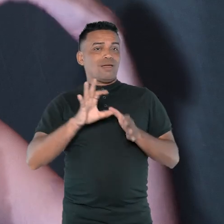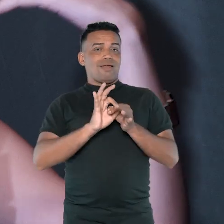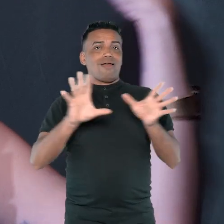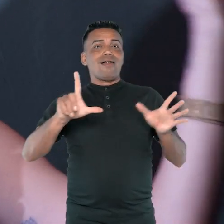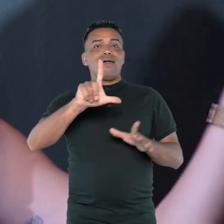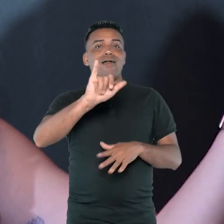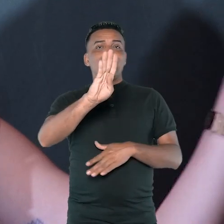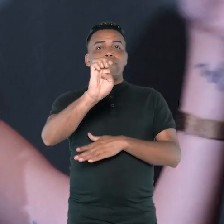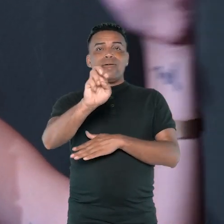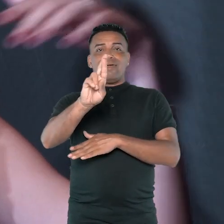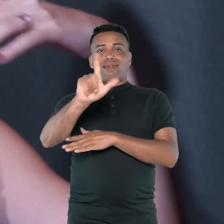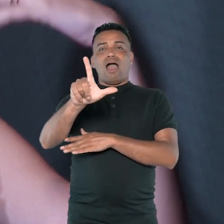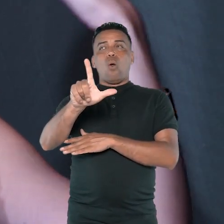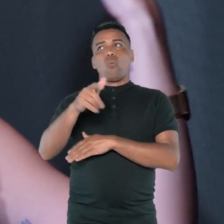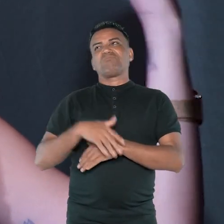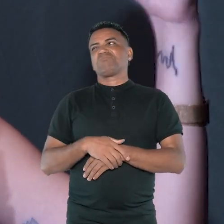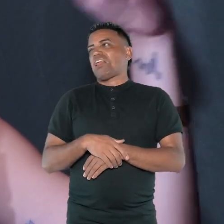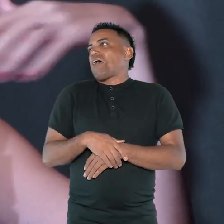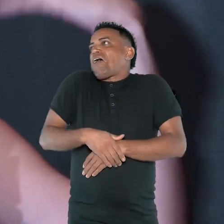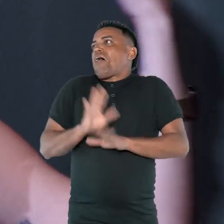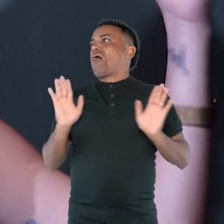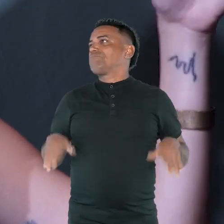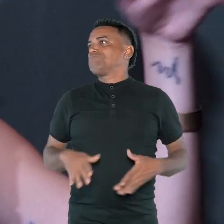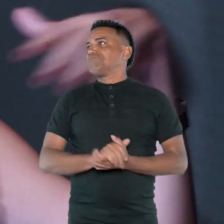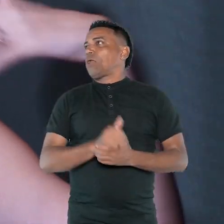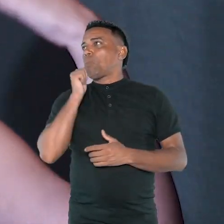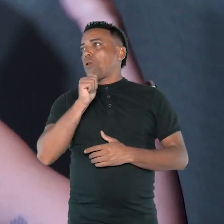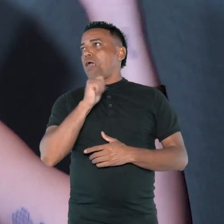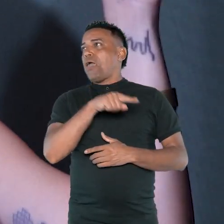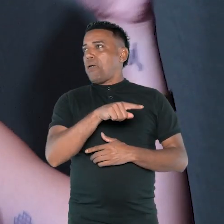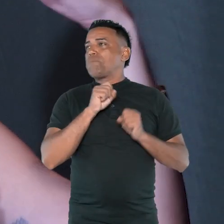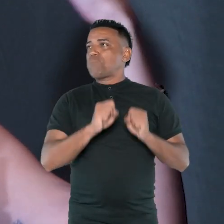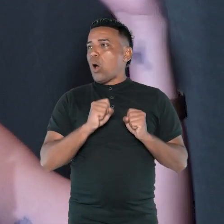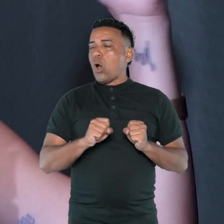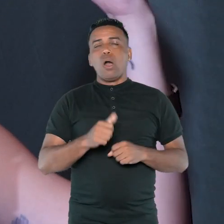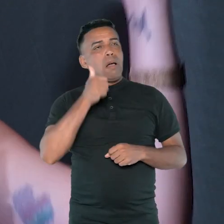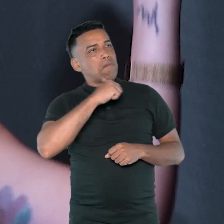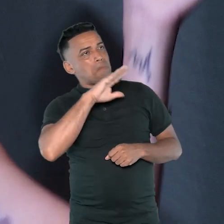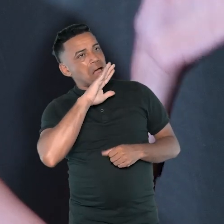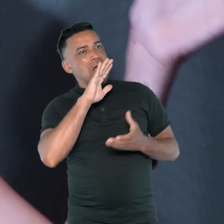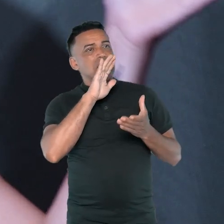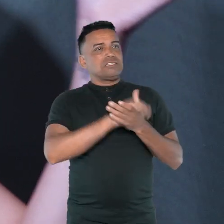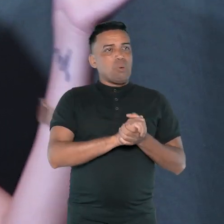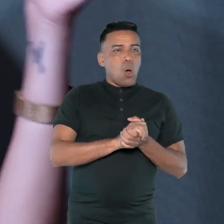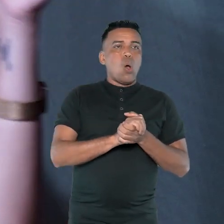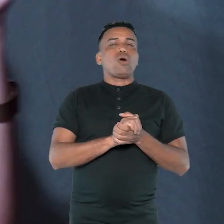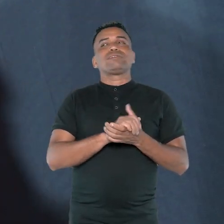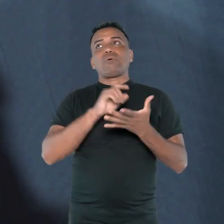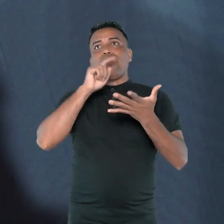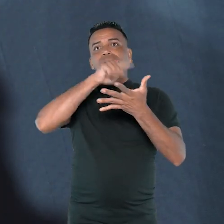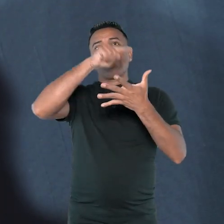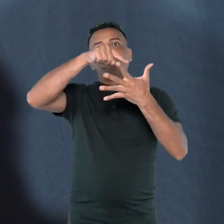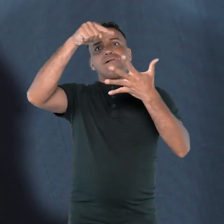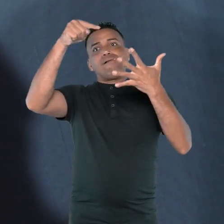pensar assim, as mulheres elas podem ser mães, elas podem ser esposas, elas podem isso, podem aquilo. Aí vira uma lista infinita